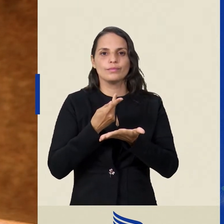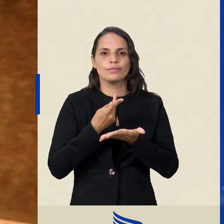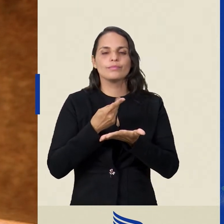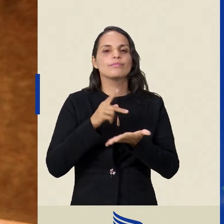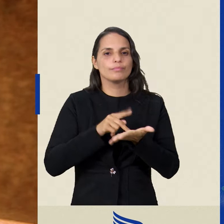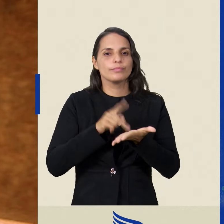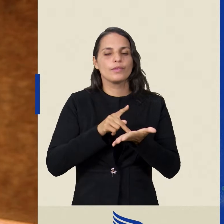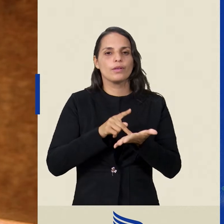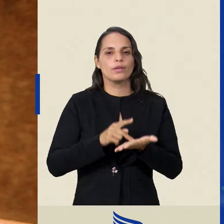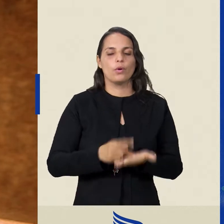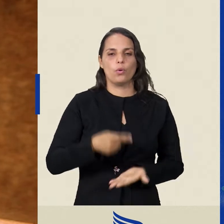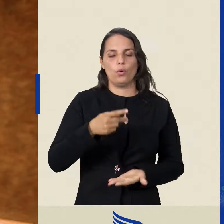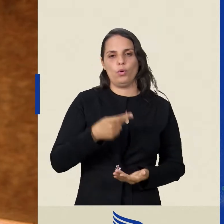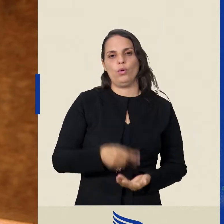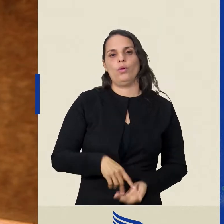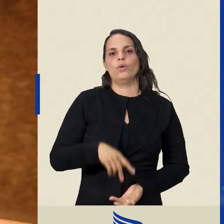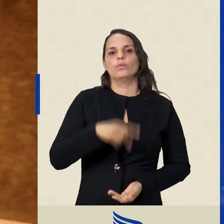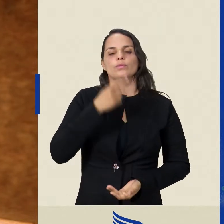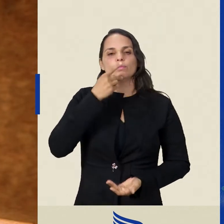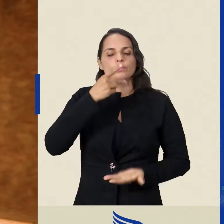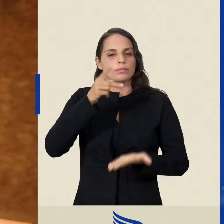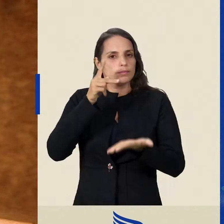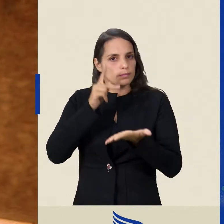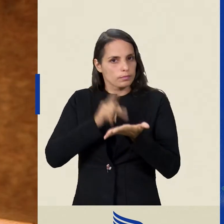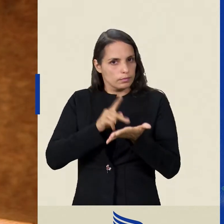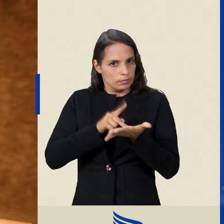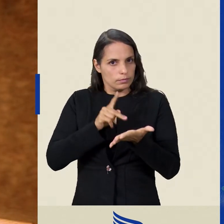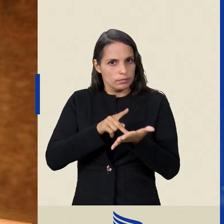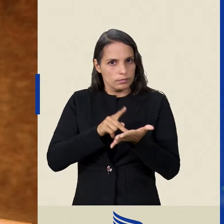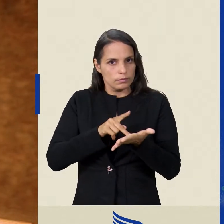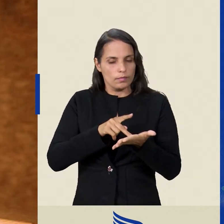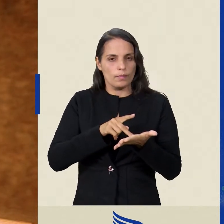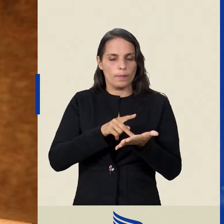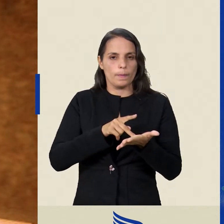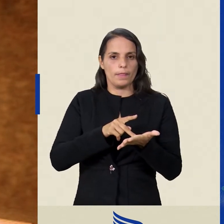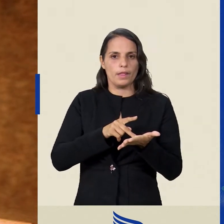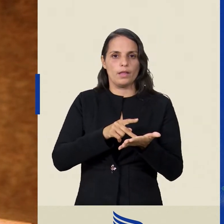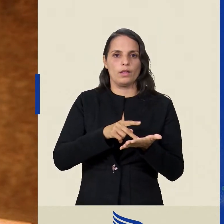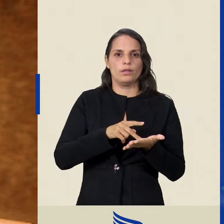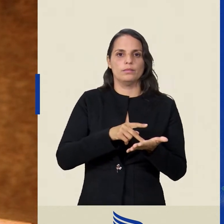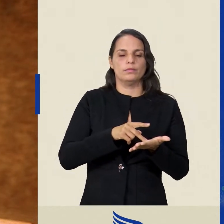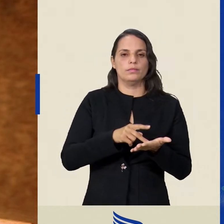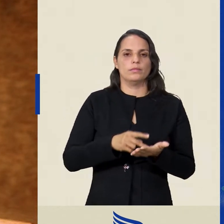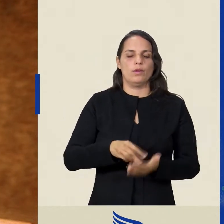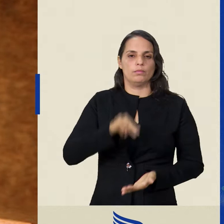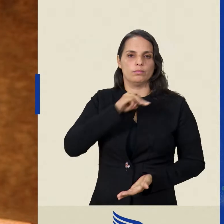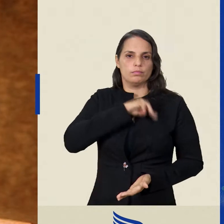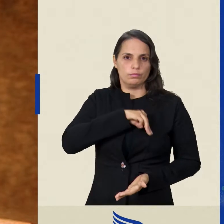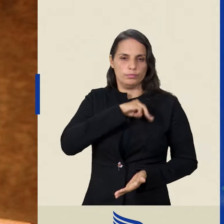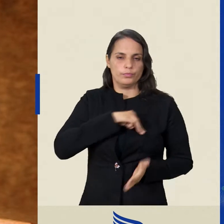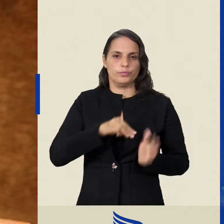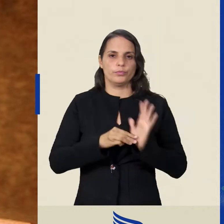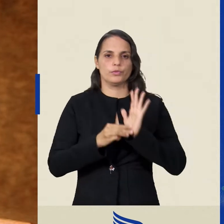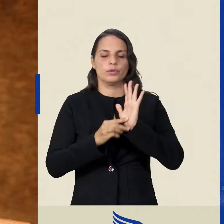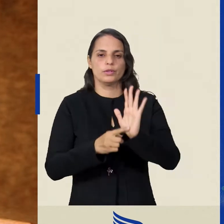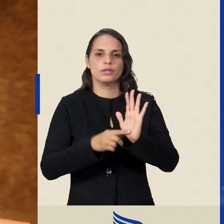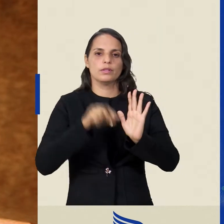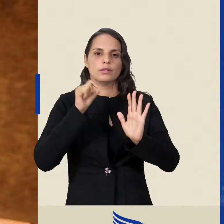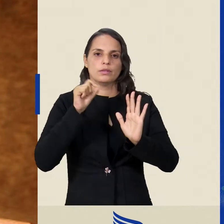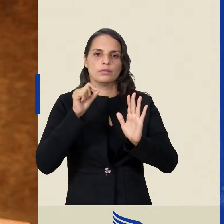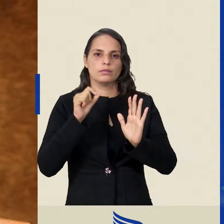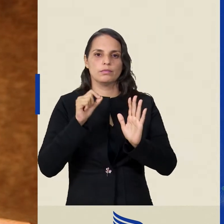O profeta verdadeiro, de acordo com Mateus 7, 15 e 16, é identificado pelos seus